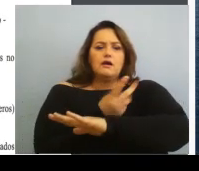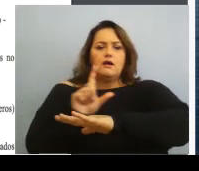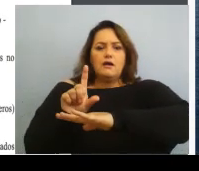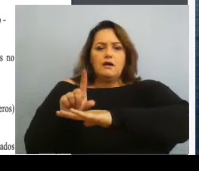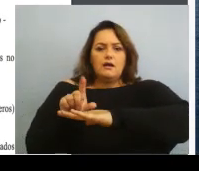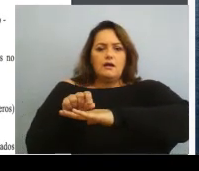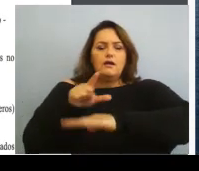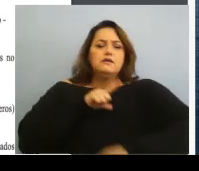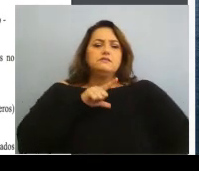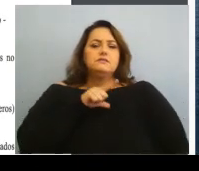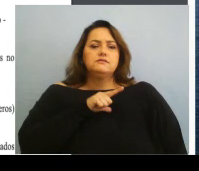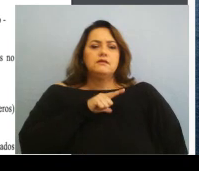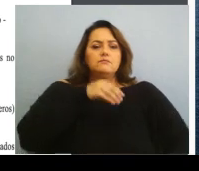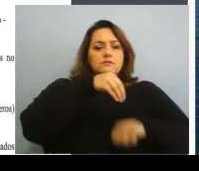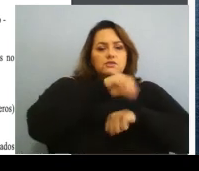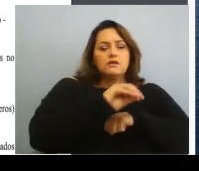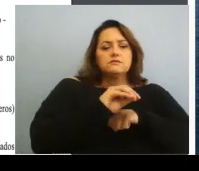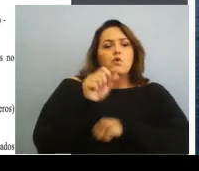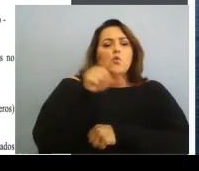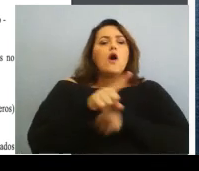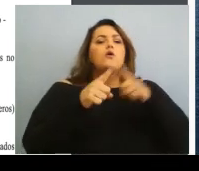uma indicação de como os resíduos